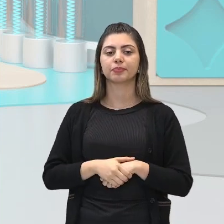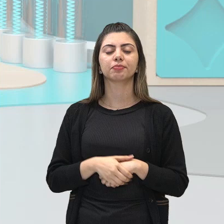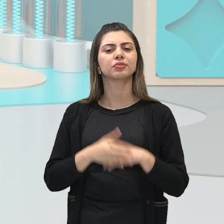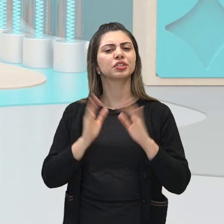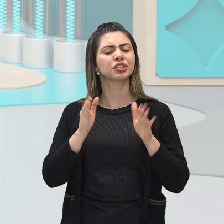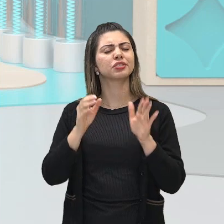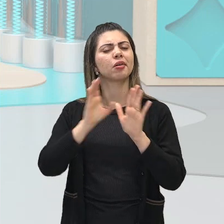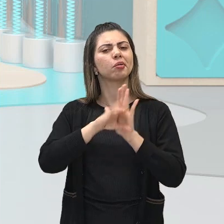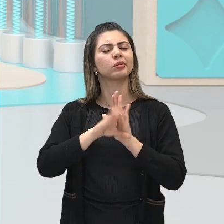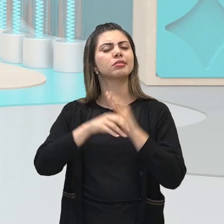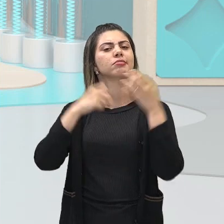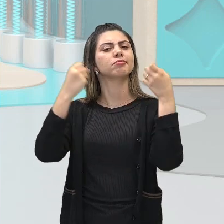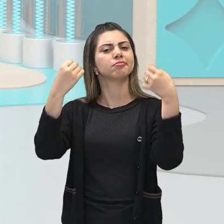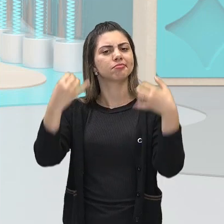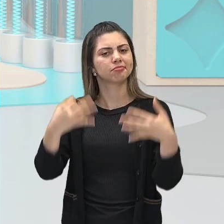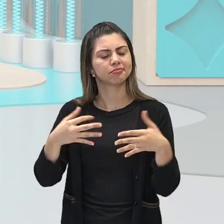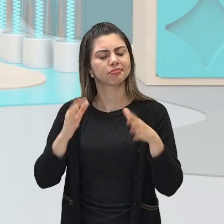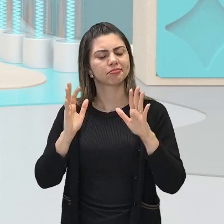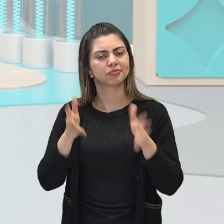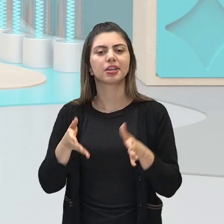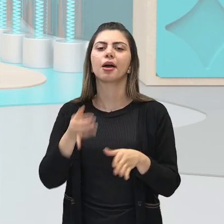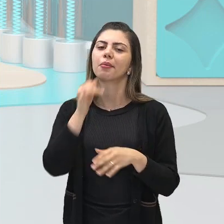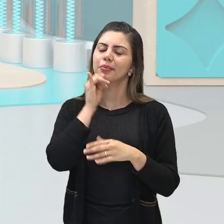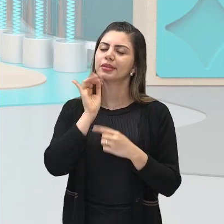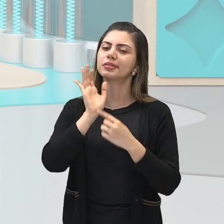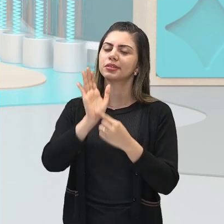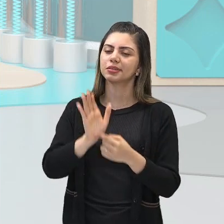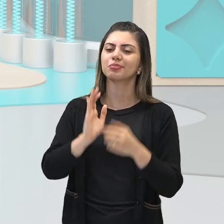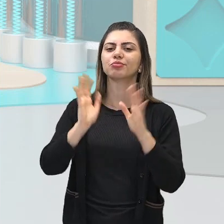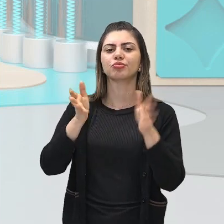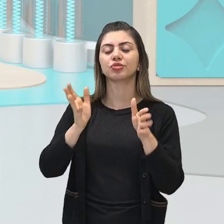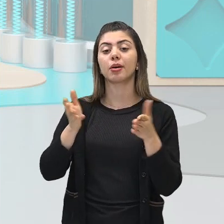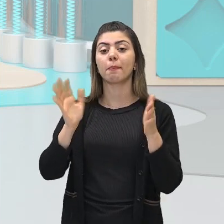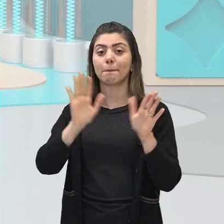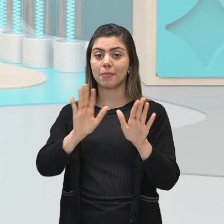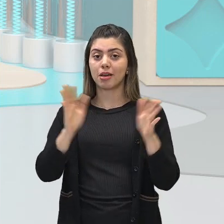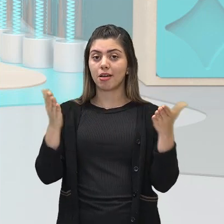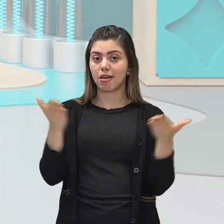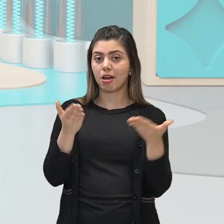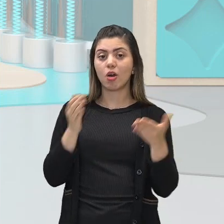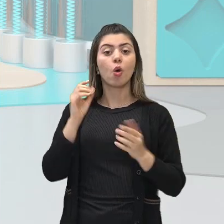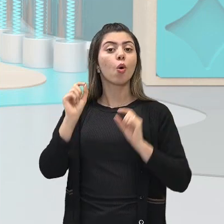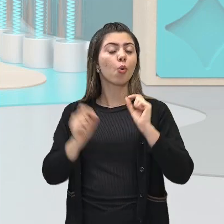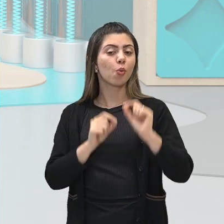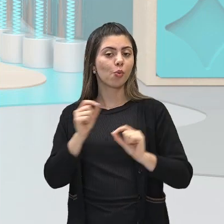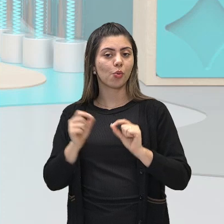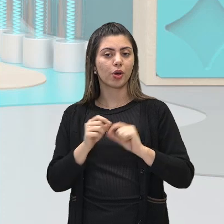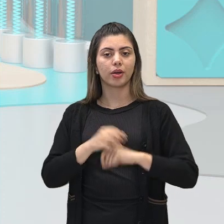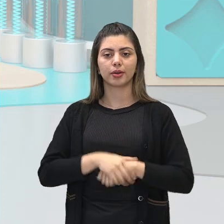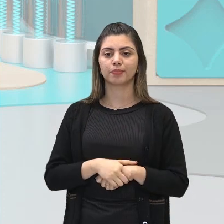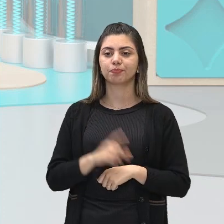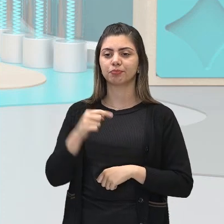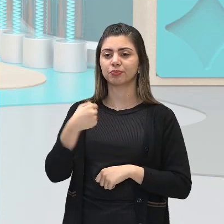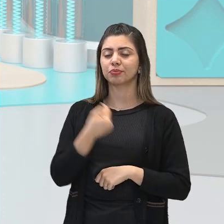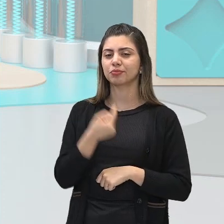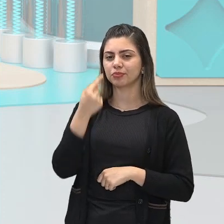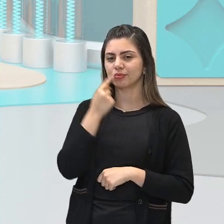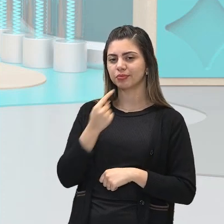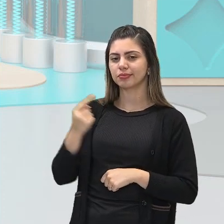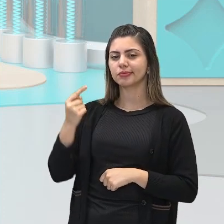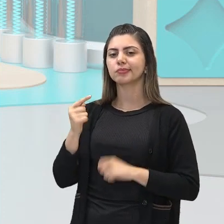conceituamos, intensificamos um exemplo. Agora, oitavo ano, vamos conhecer